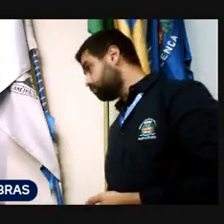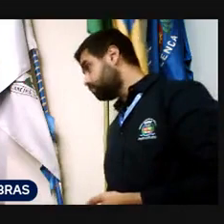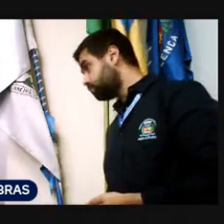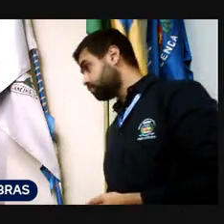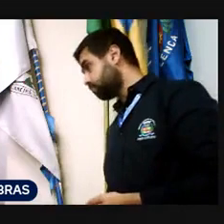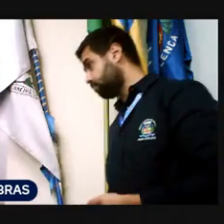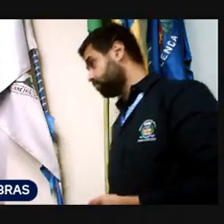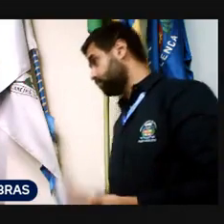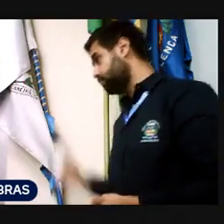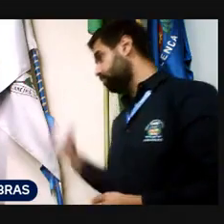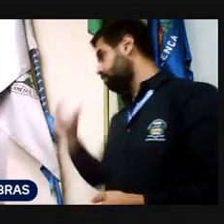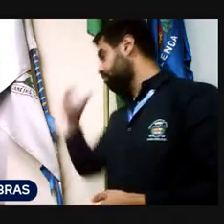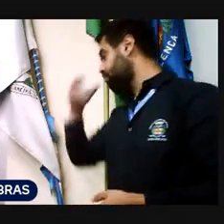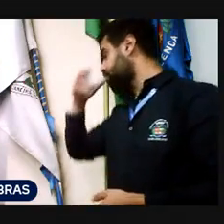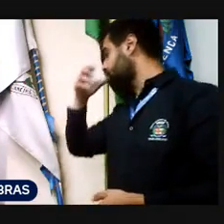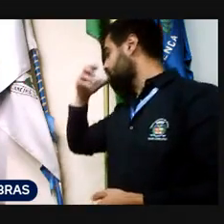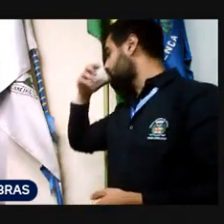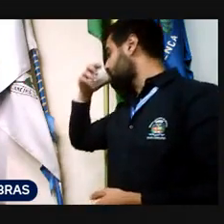Indicação número